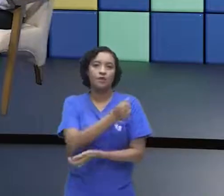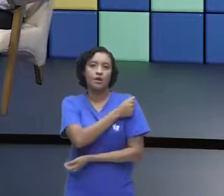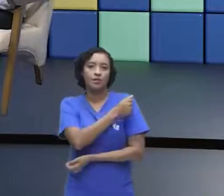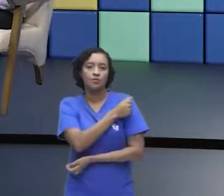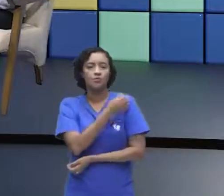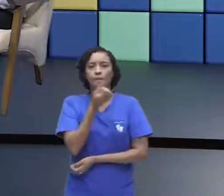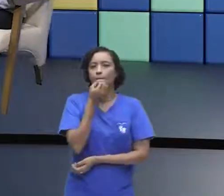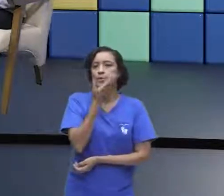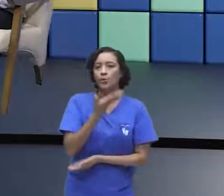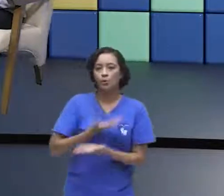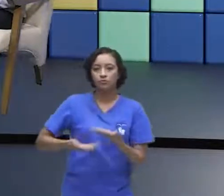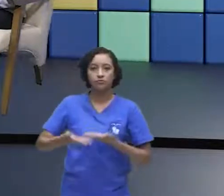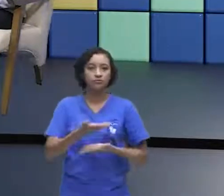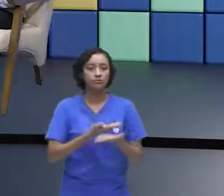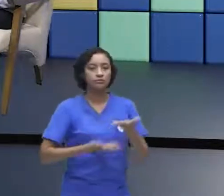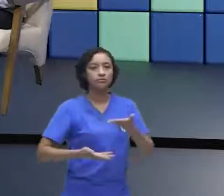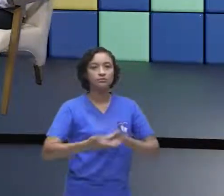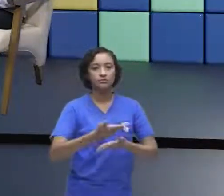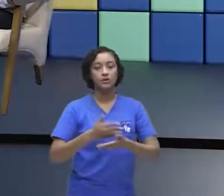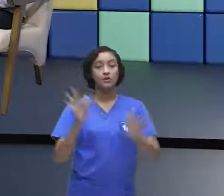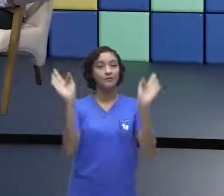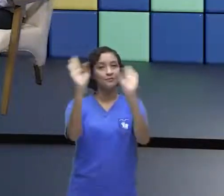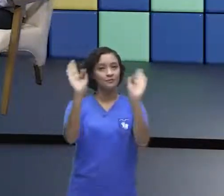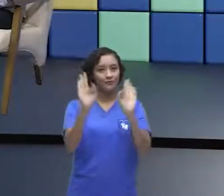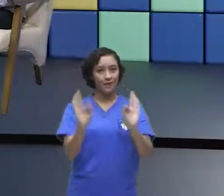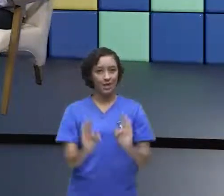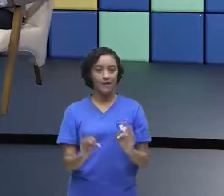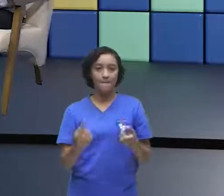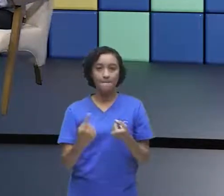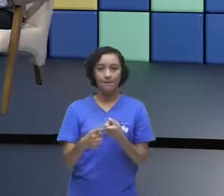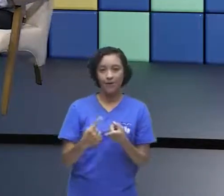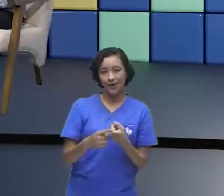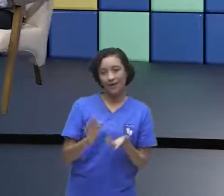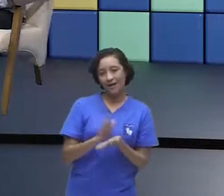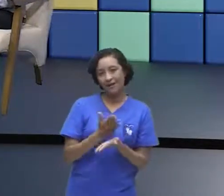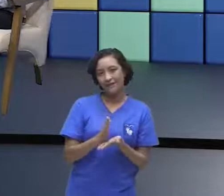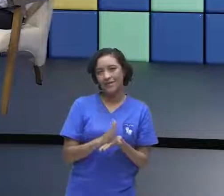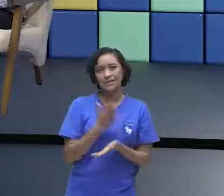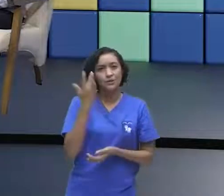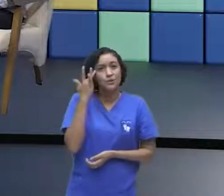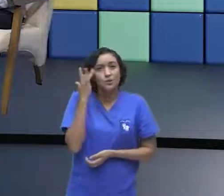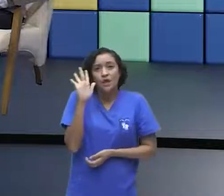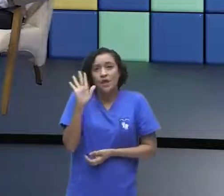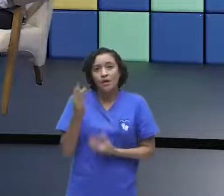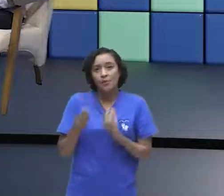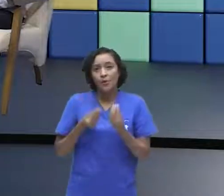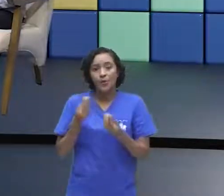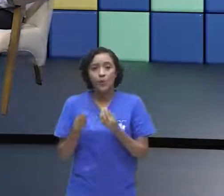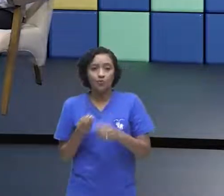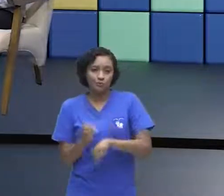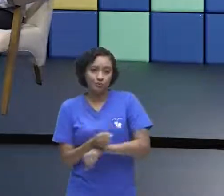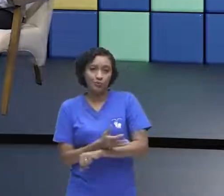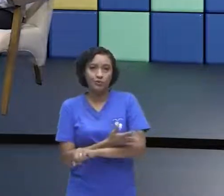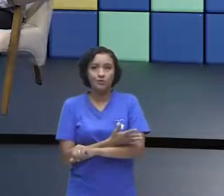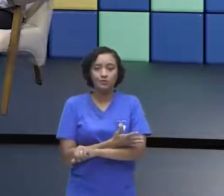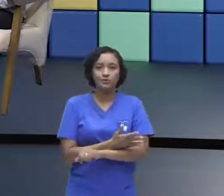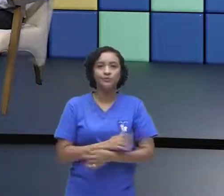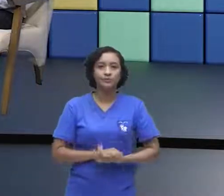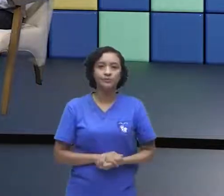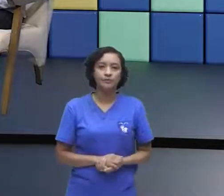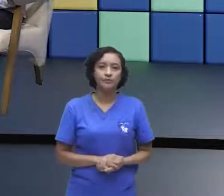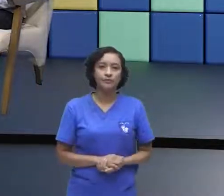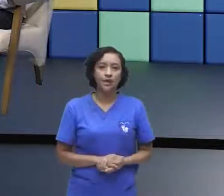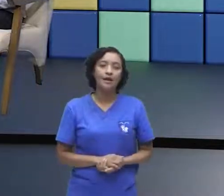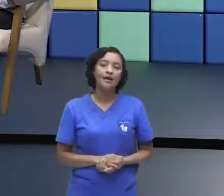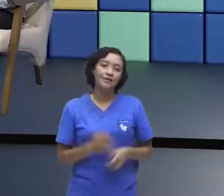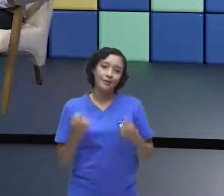esse envolvimento. E eles ficam muito felizes, porque realmente, às vezes, a gente não sabe lidar com nossas emoções. E quando a gente consegue usar essas